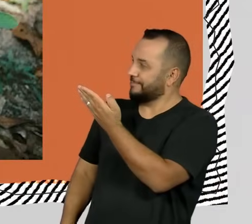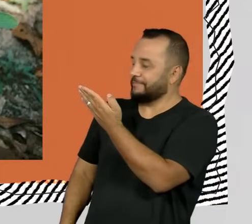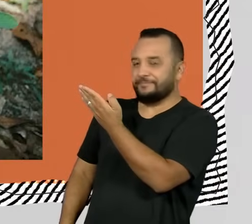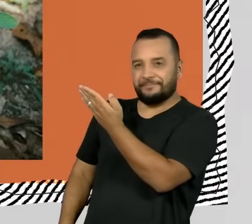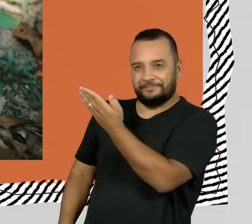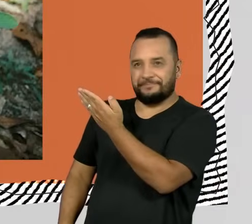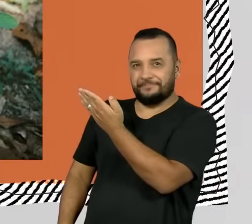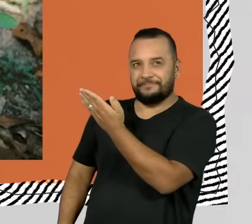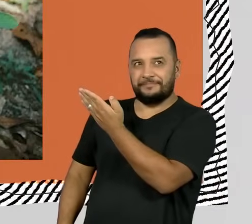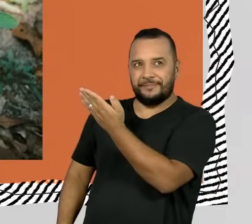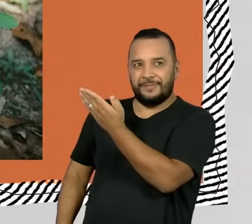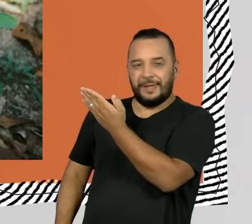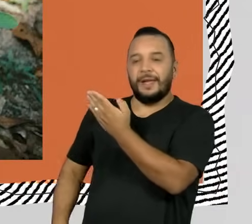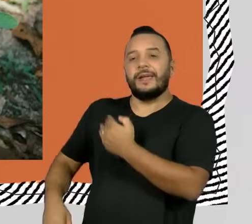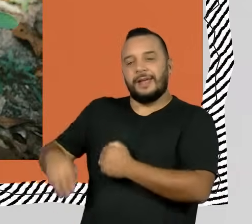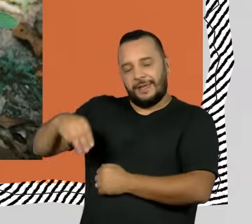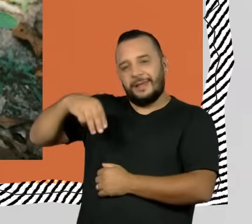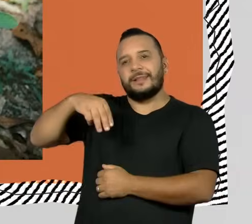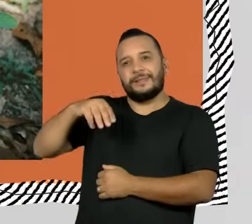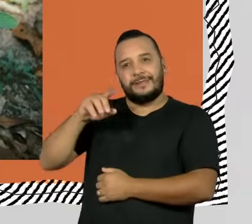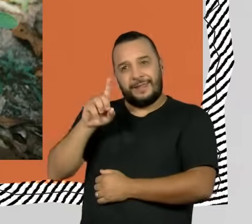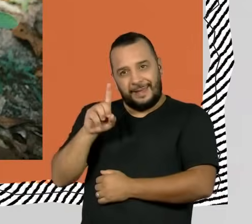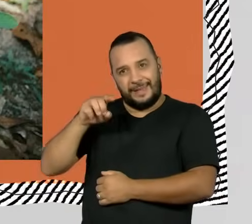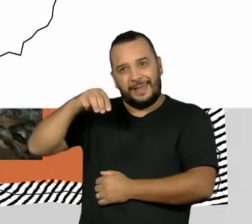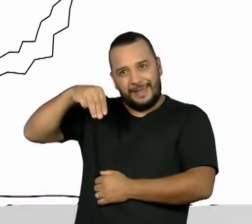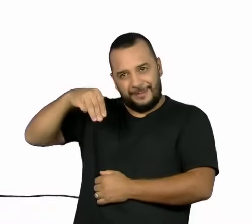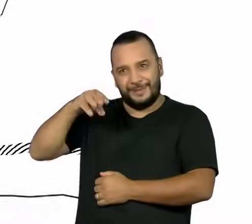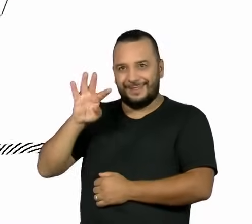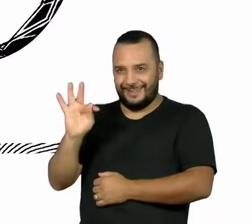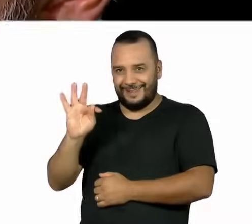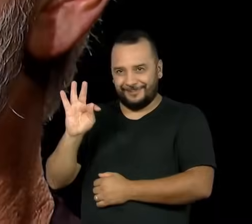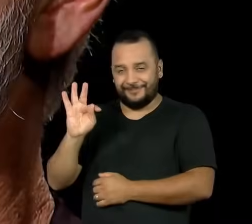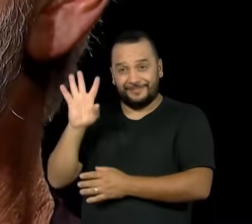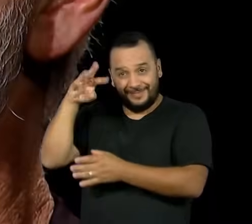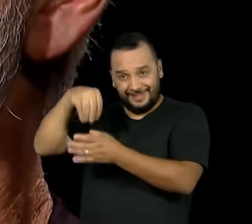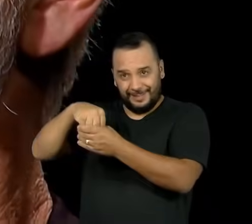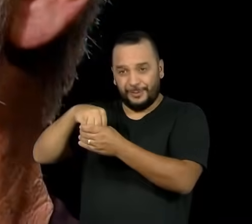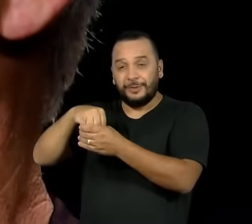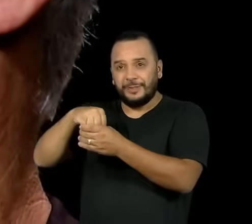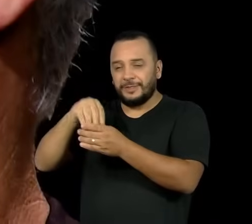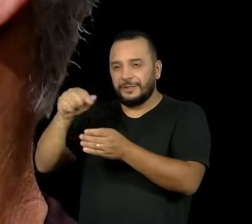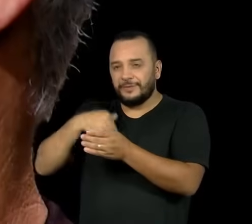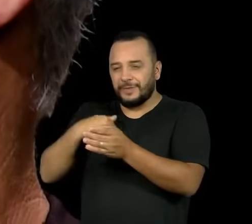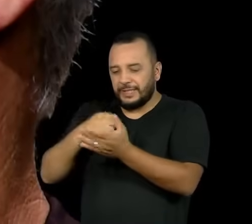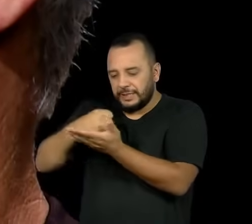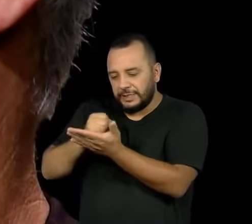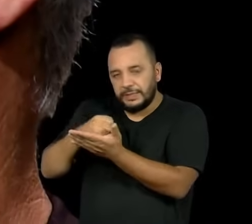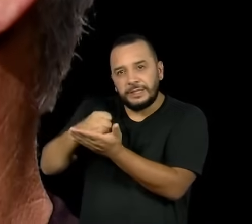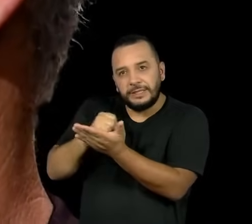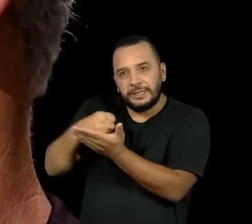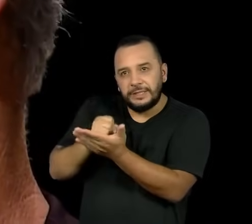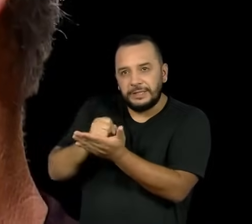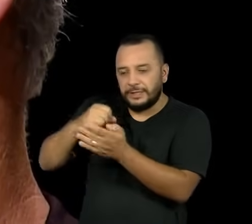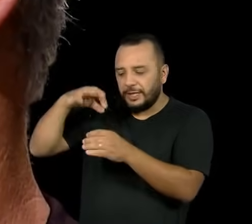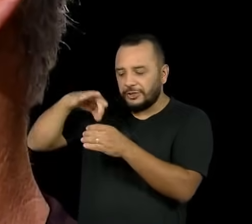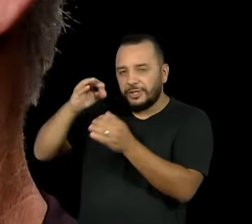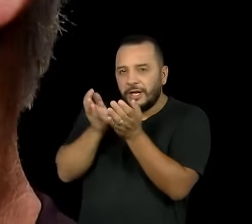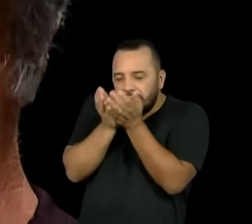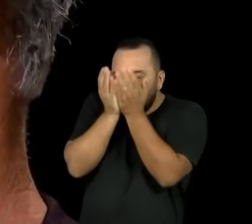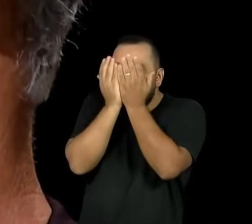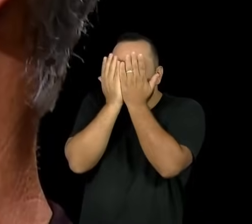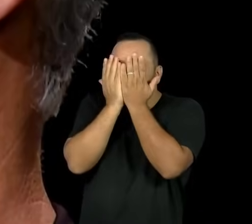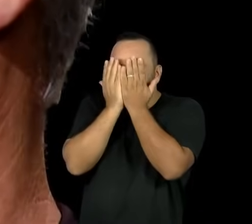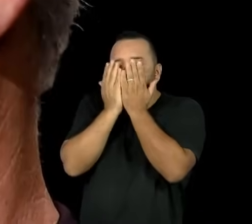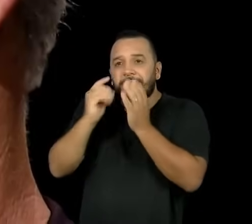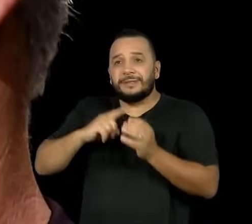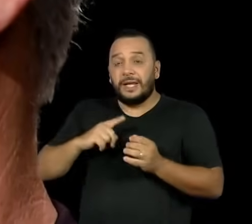psicodélica, a NN-dimetiltriptamina, DMT. Se você ingere a DMT, ela é degradada no nosso estômago por